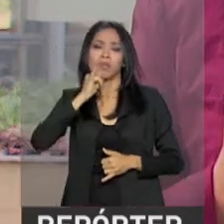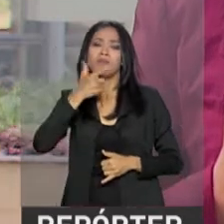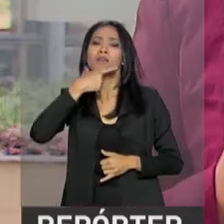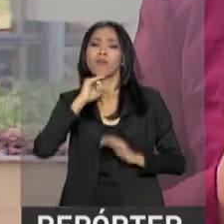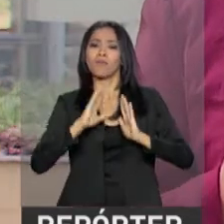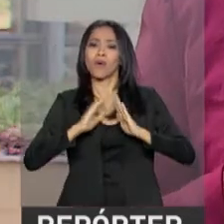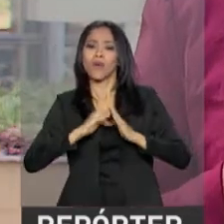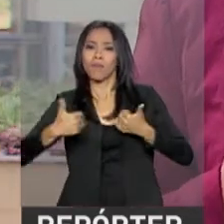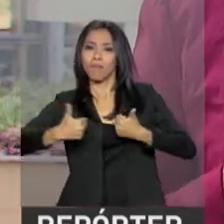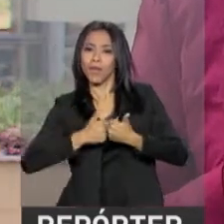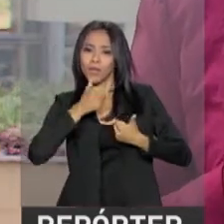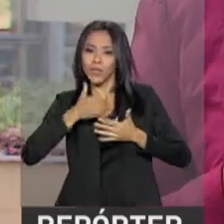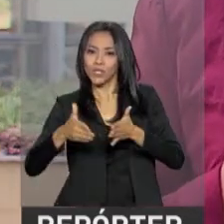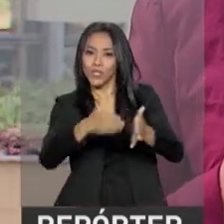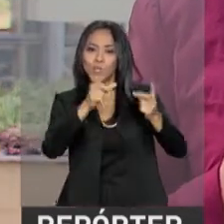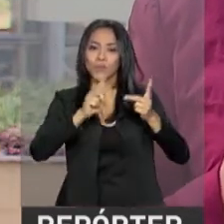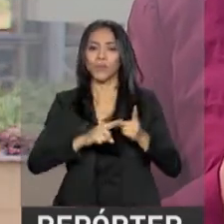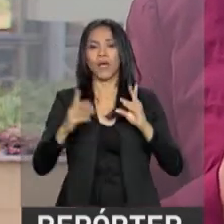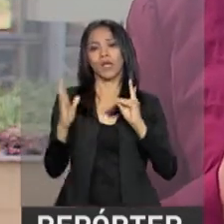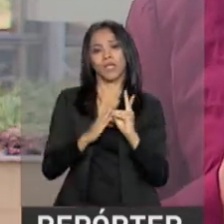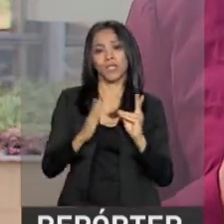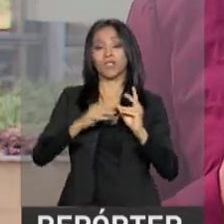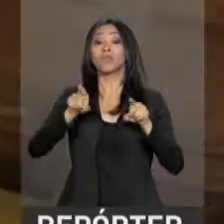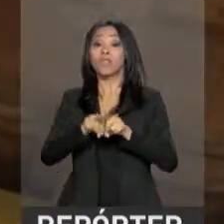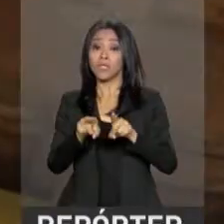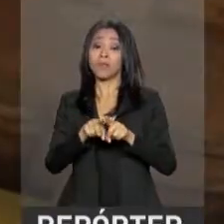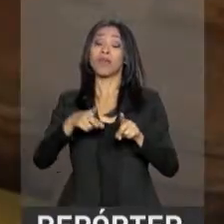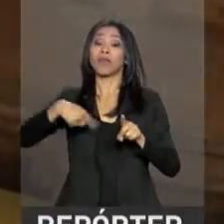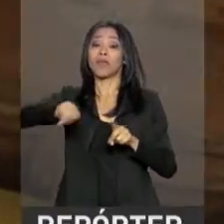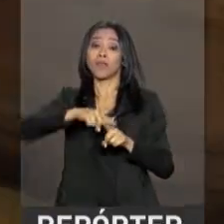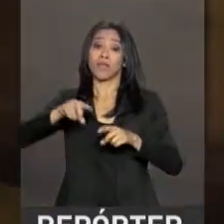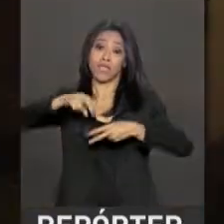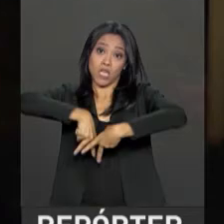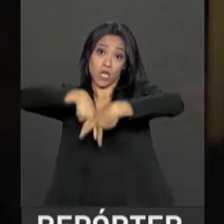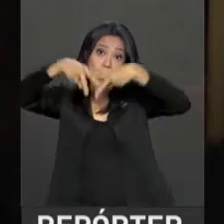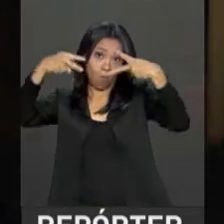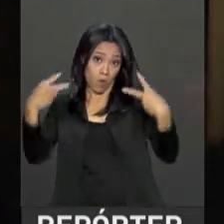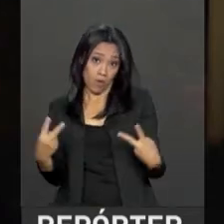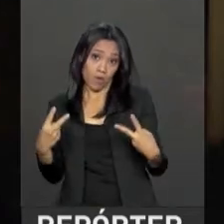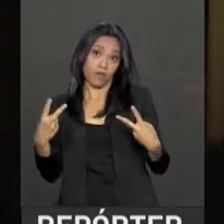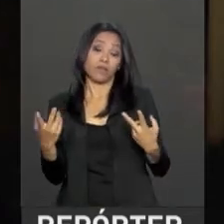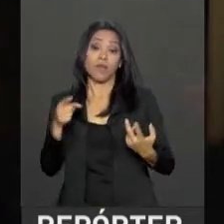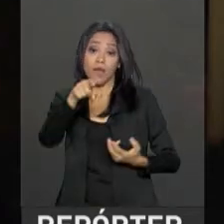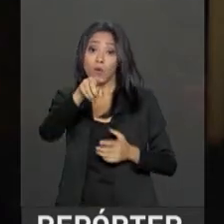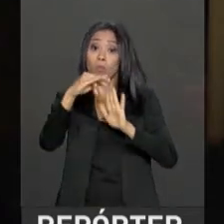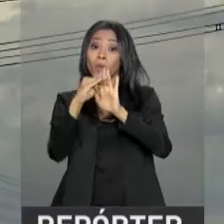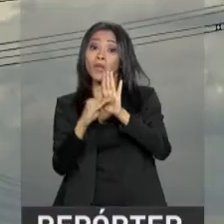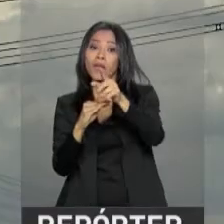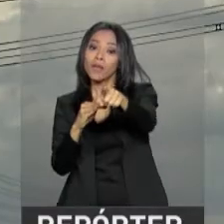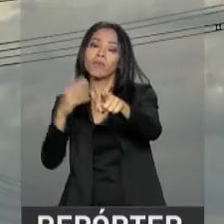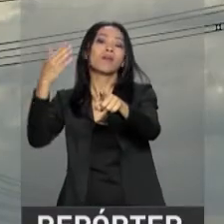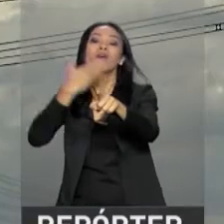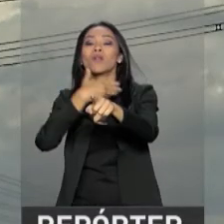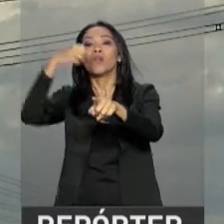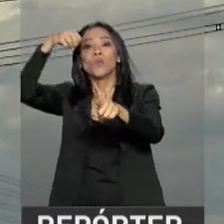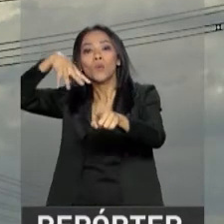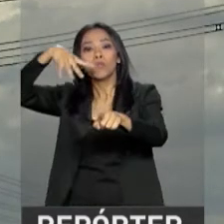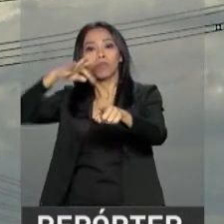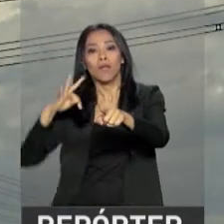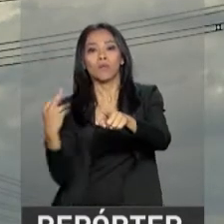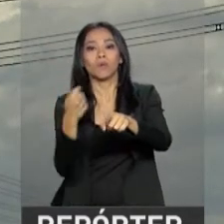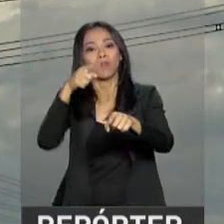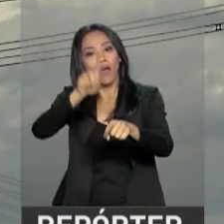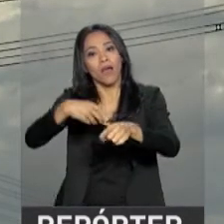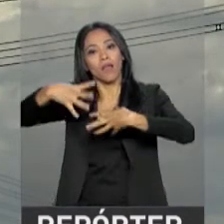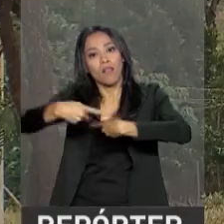ribeirinhos, quilombolas, indígenas e pequenos agricultores. O programa Luz para Todos existe há 15 anos e tem como objetivo